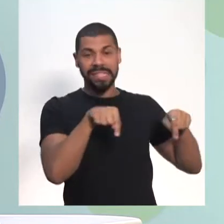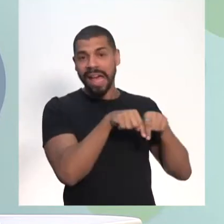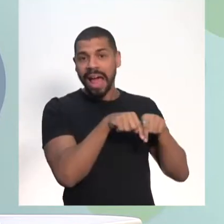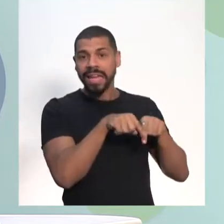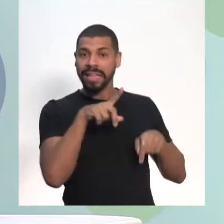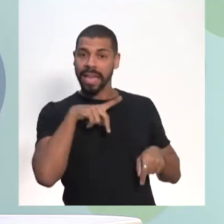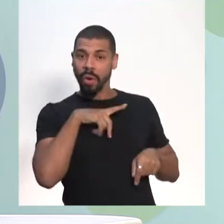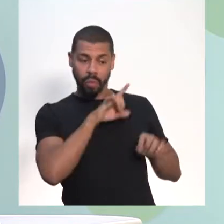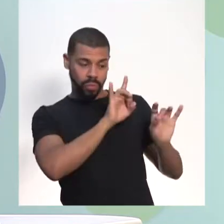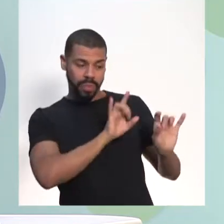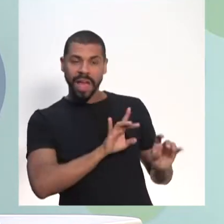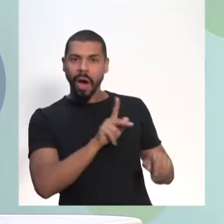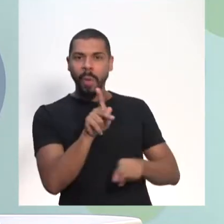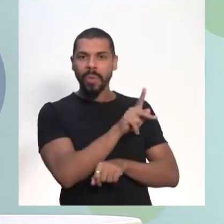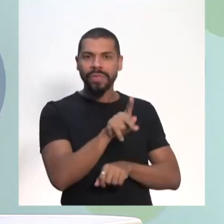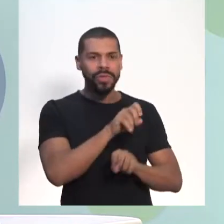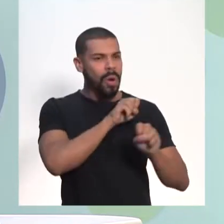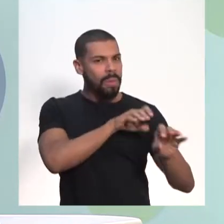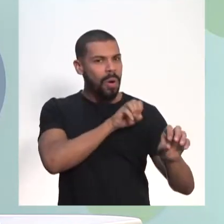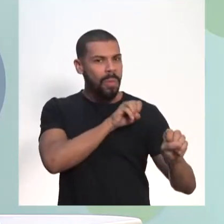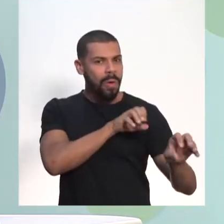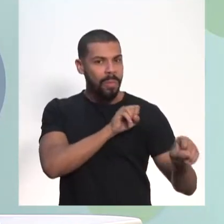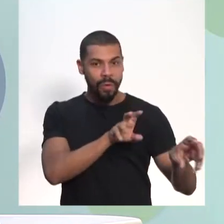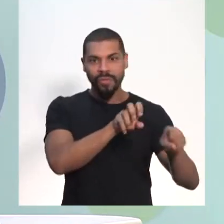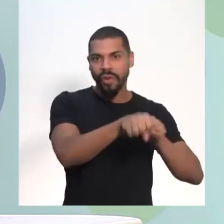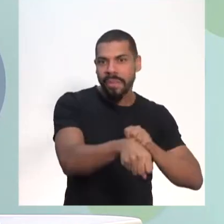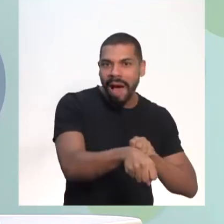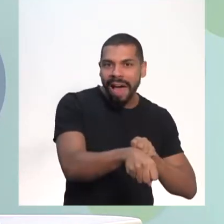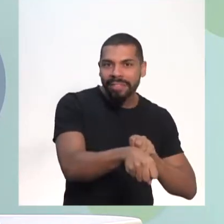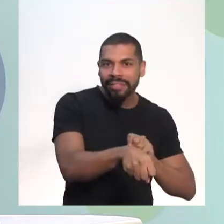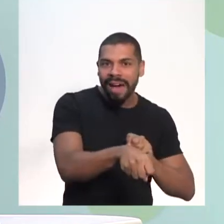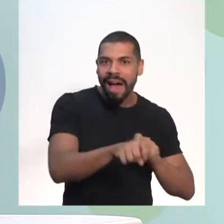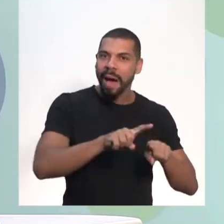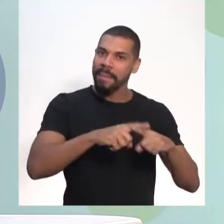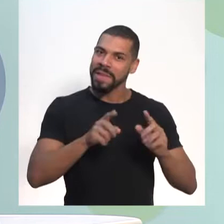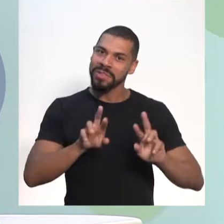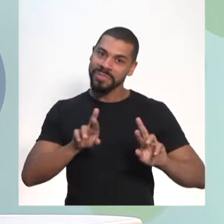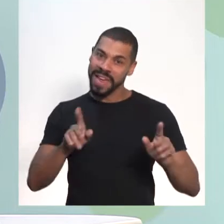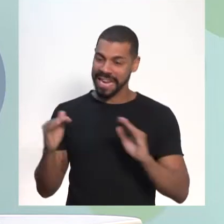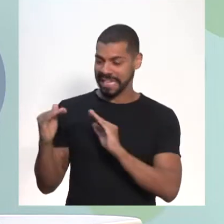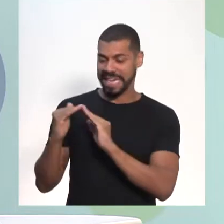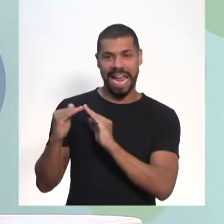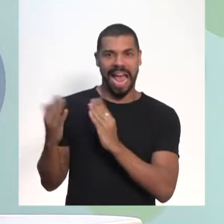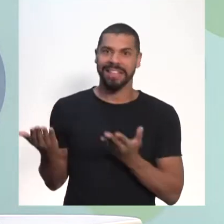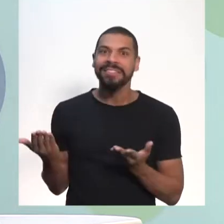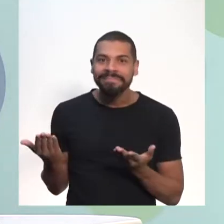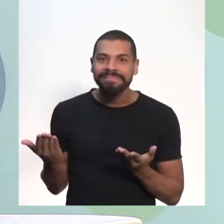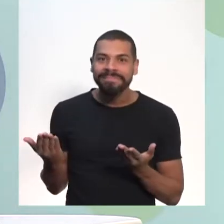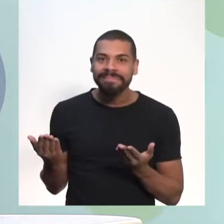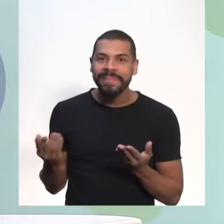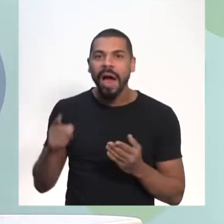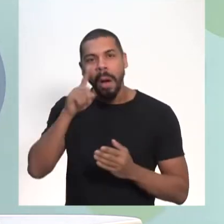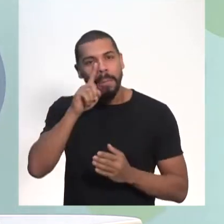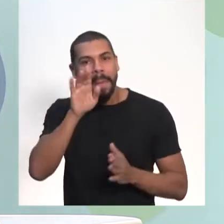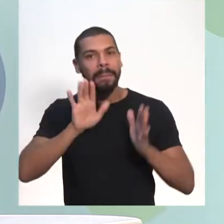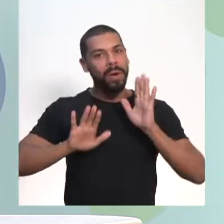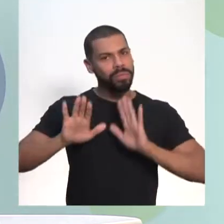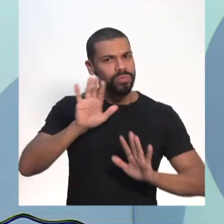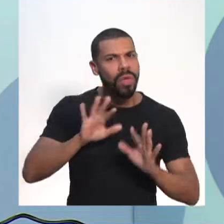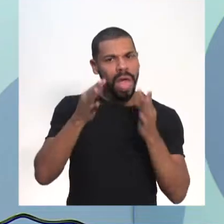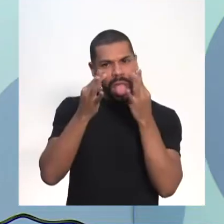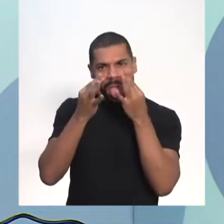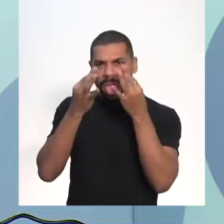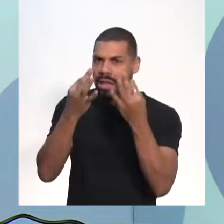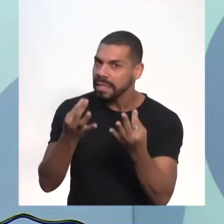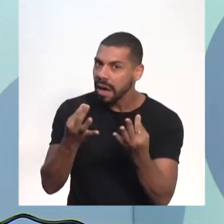especialistas, né? O pedagogo, licenciado, um especialista em educação, né? Então a gente precisa tomar muito cuidado, a gente precisa, é um ponto de atenção, né?